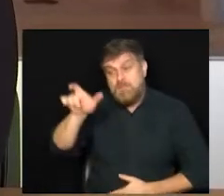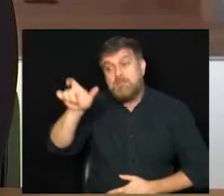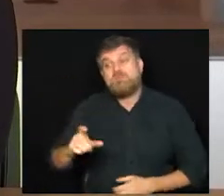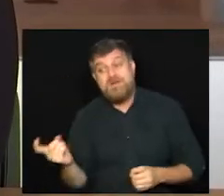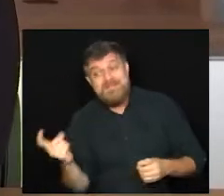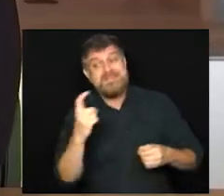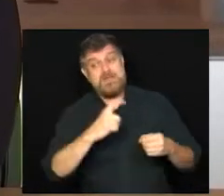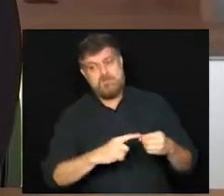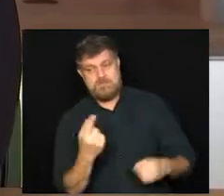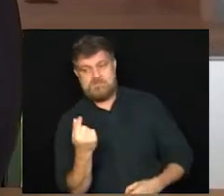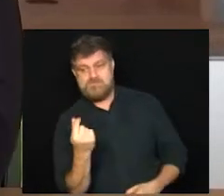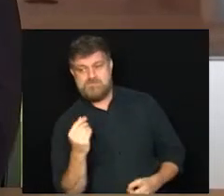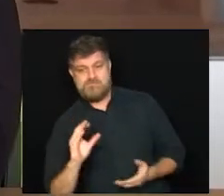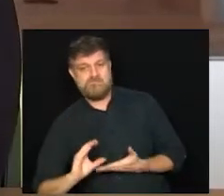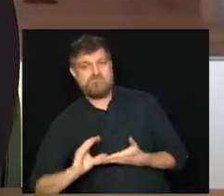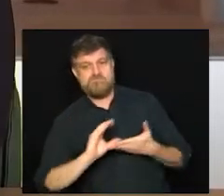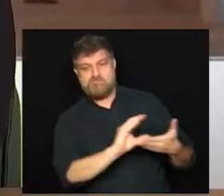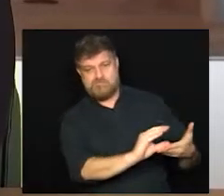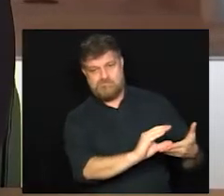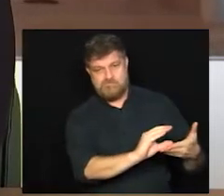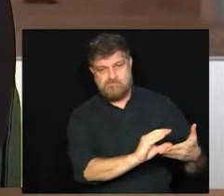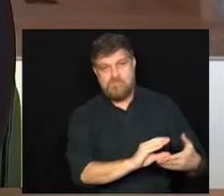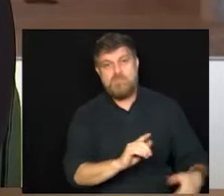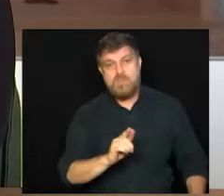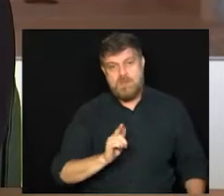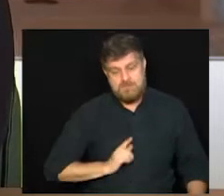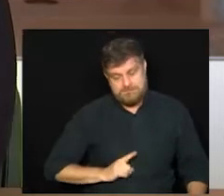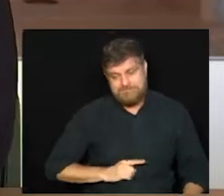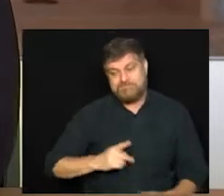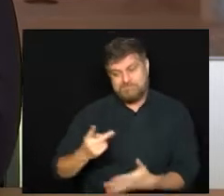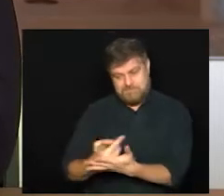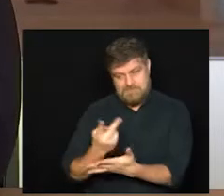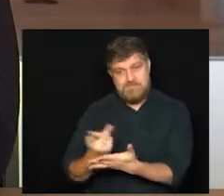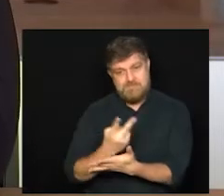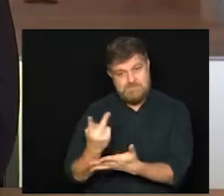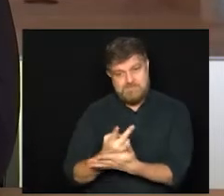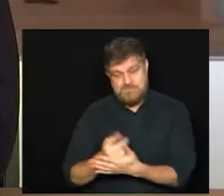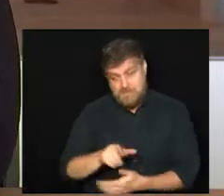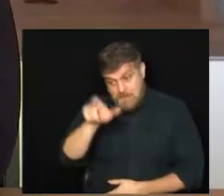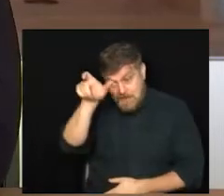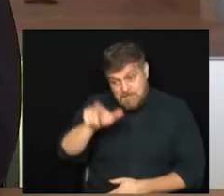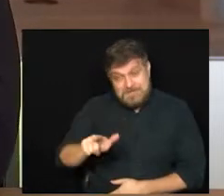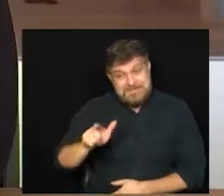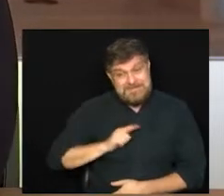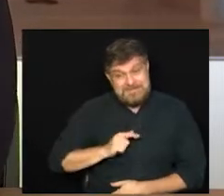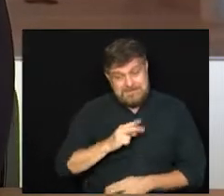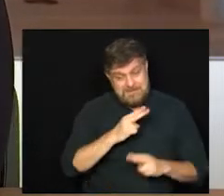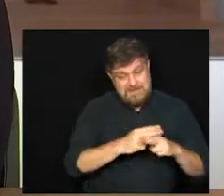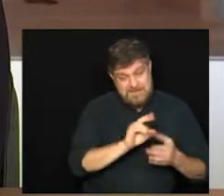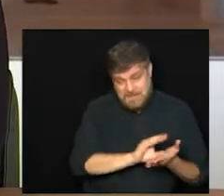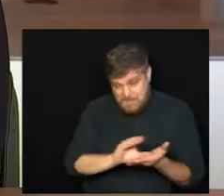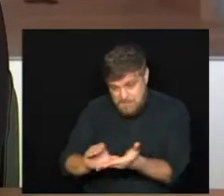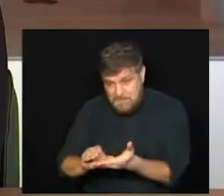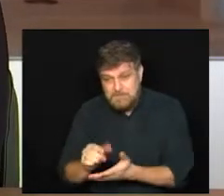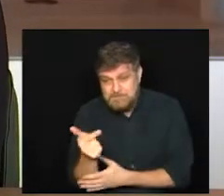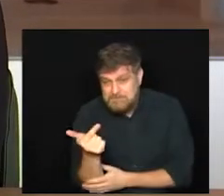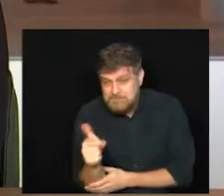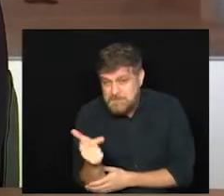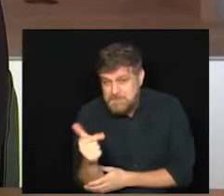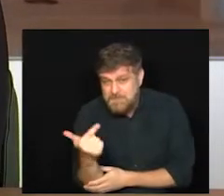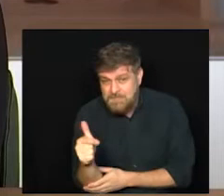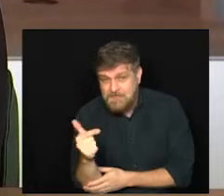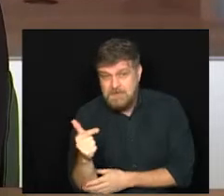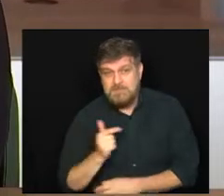devolução do auxílio emergencial recebido indevidamente. Se você recebeu o auxílio emergencial e não teve esse valor de